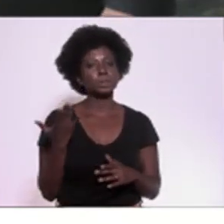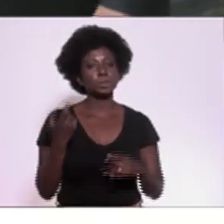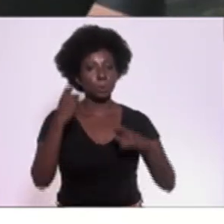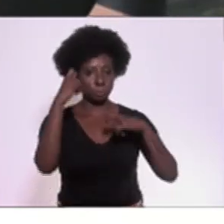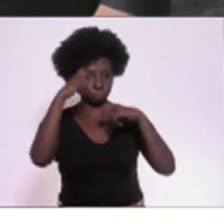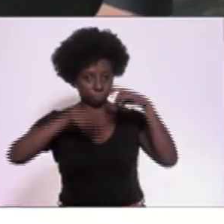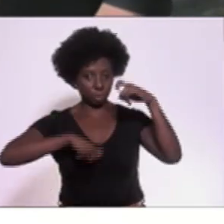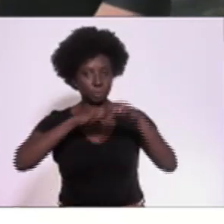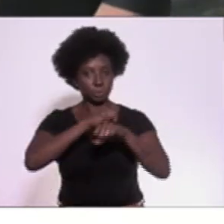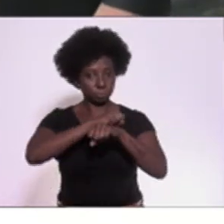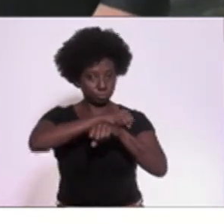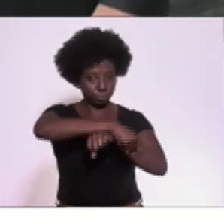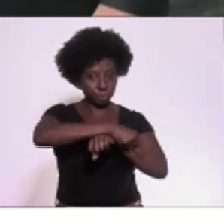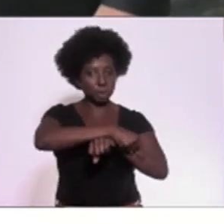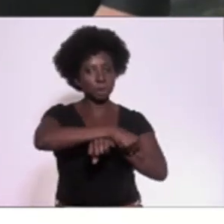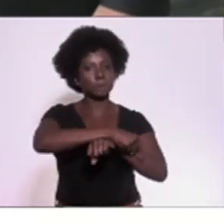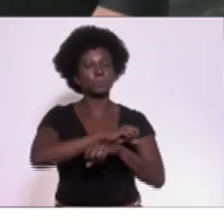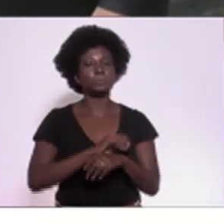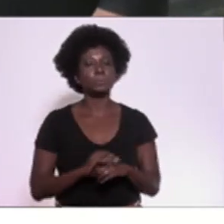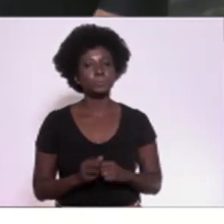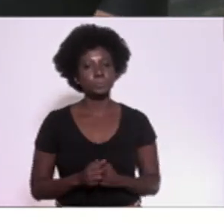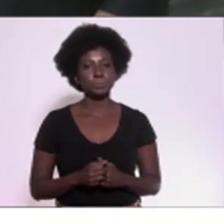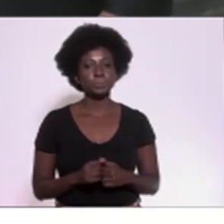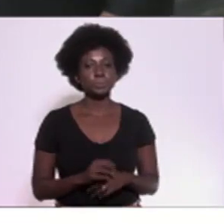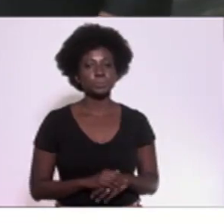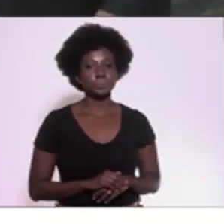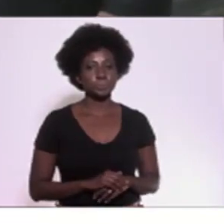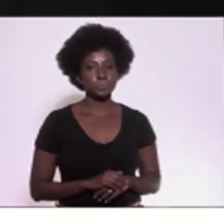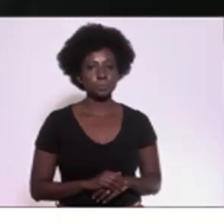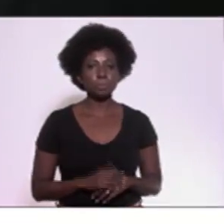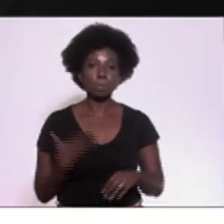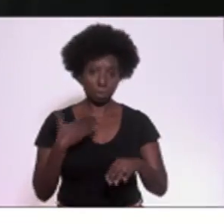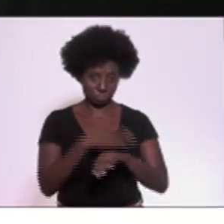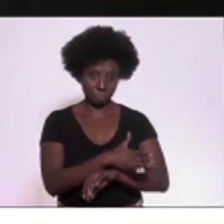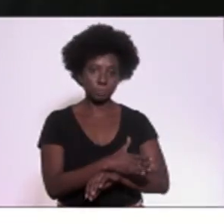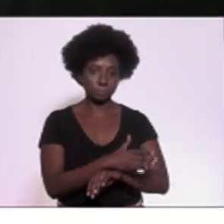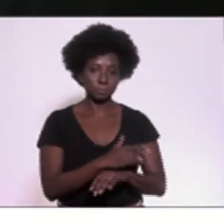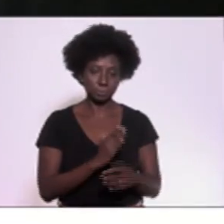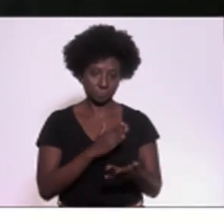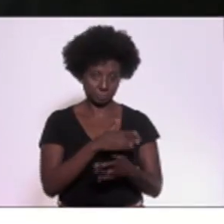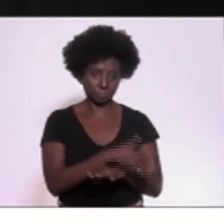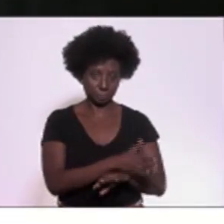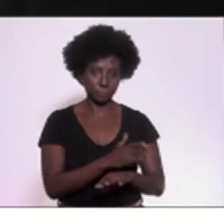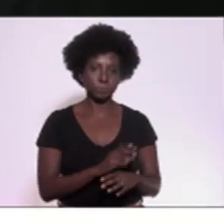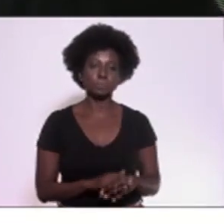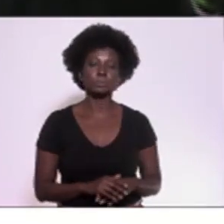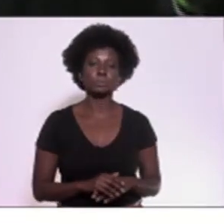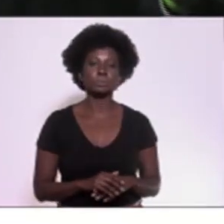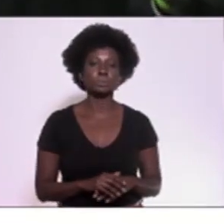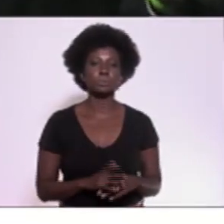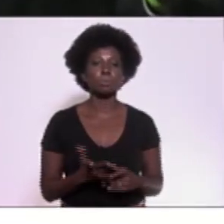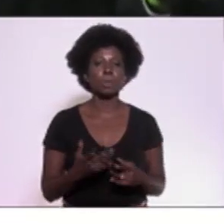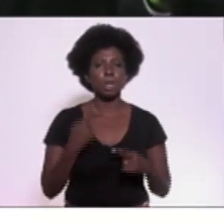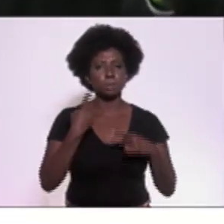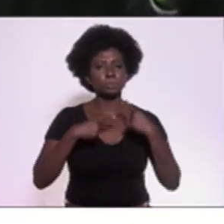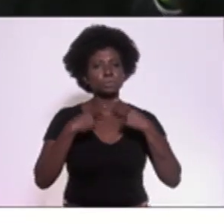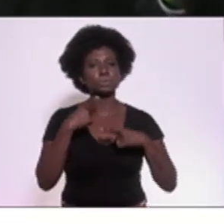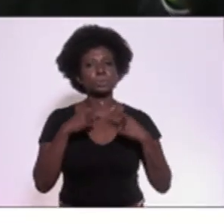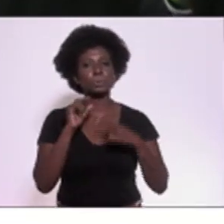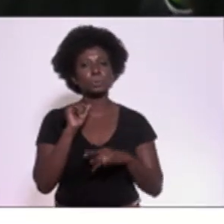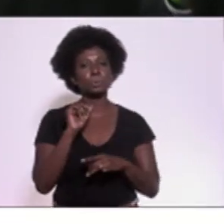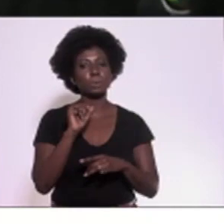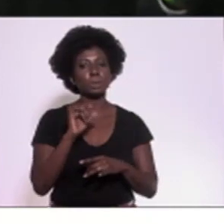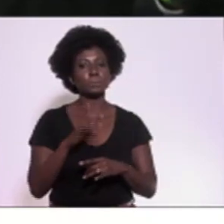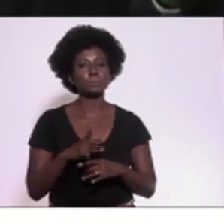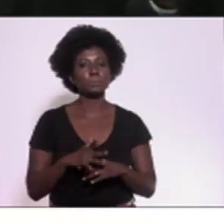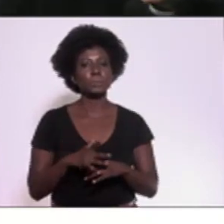e à exploração sexual. Favorável no mérito. Os pareceres emitidos em discussão. Para discutir, deputado Chico. É só uma